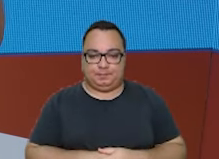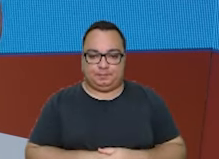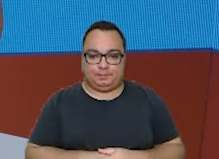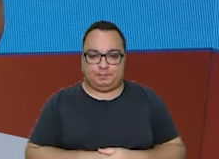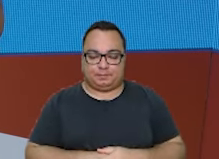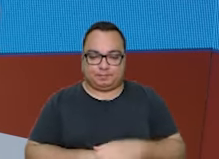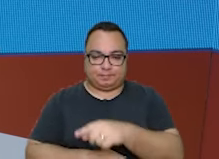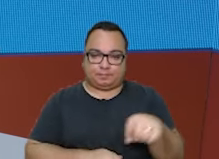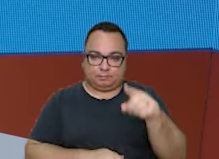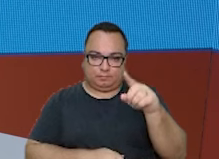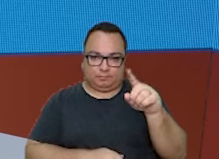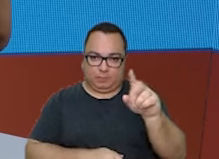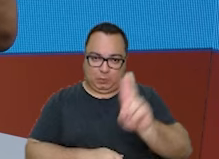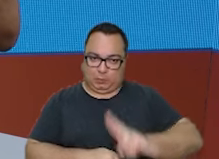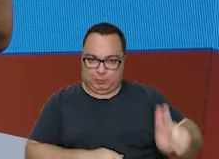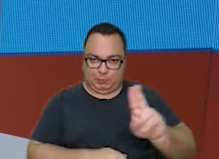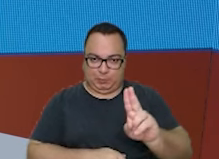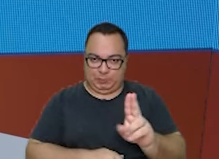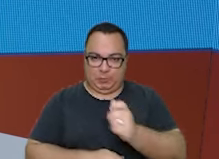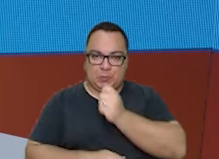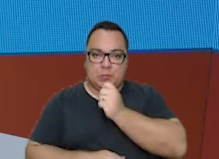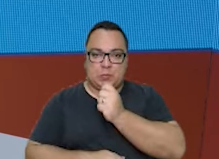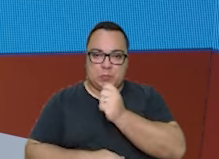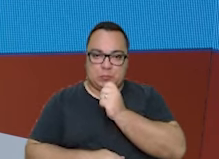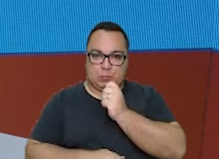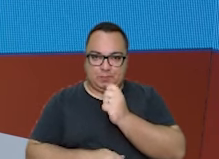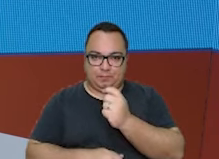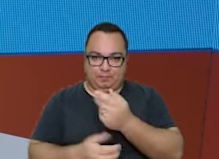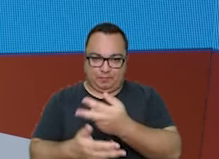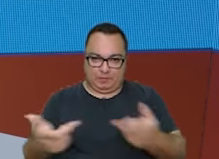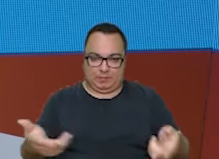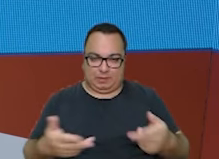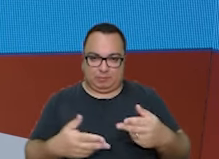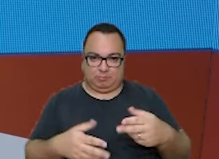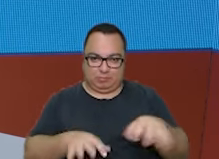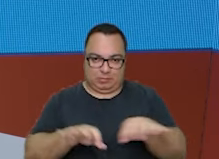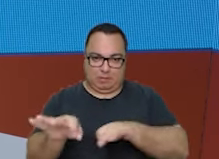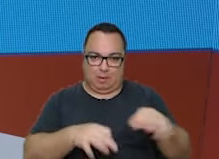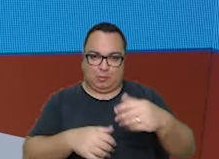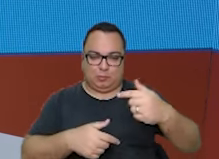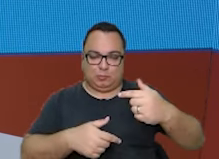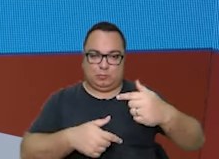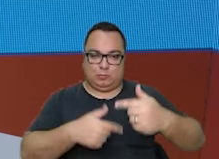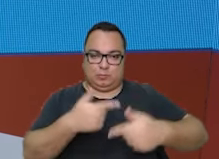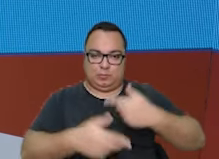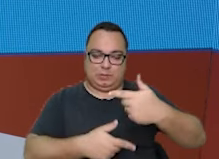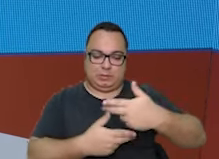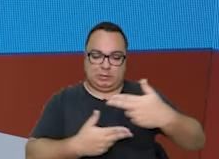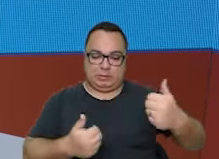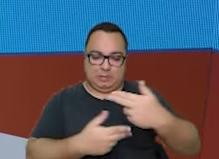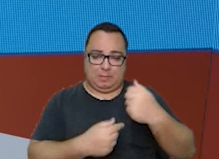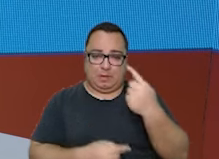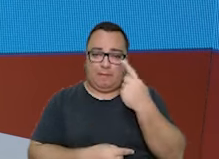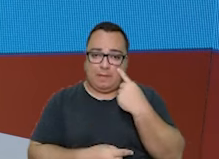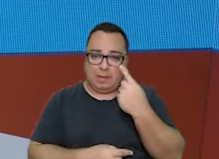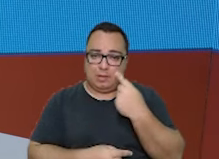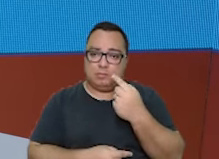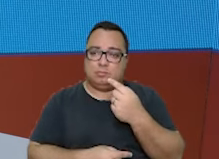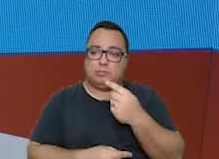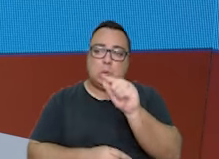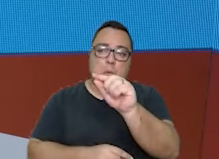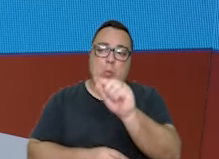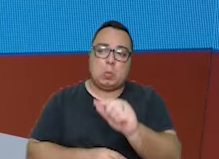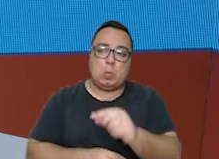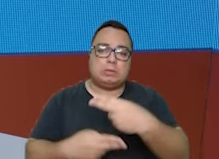utilizou e alguns dos serviços do sebrai que seja curioso com o que nós temos para oferecer né O Fausto